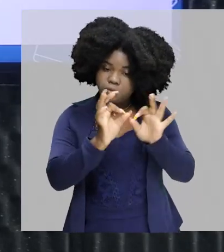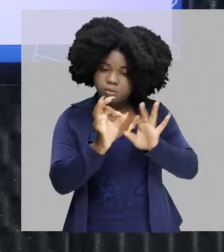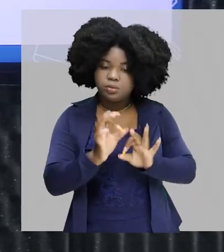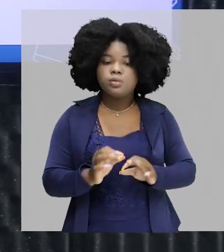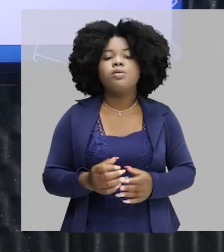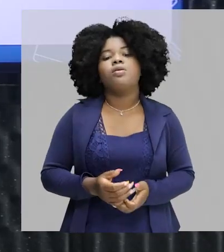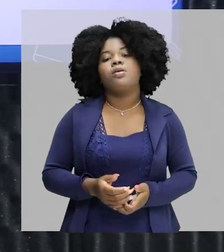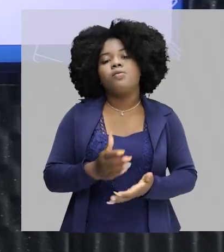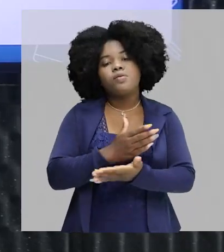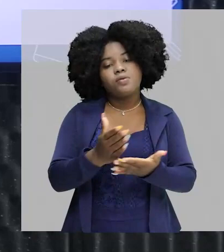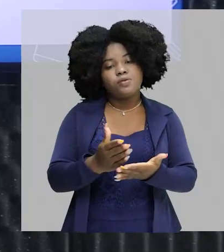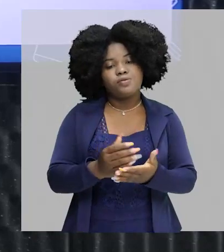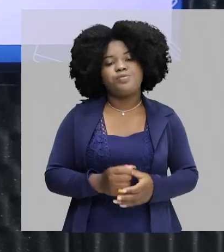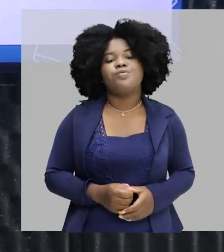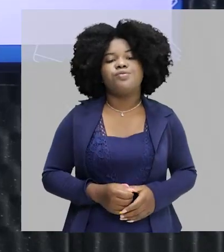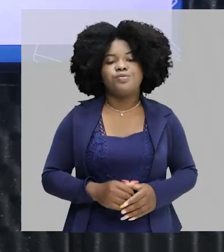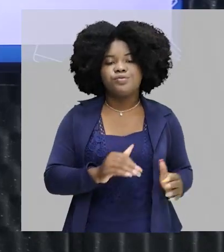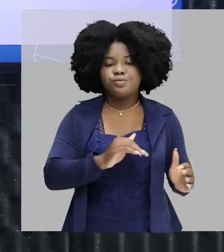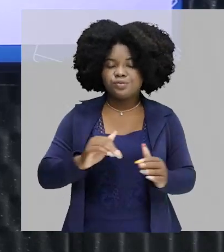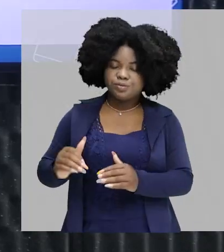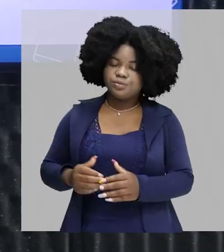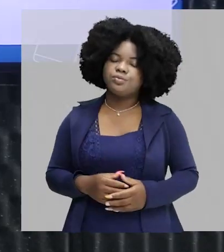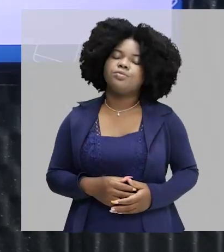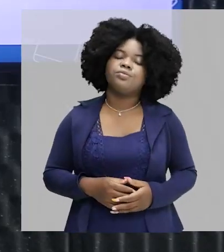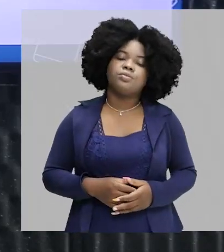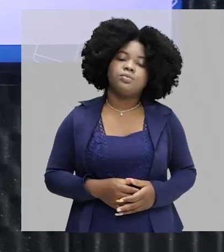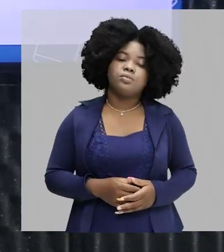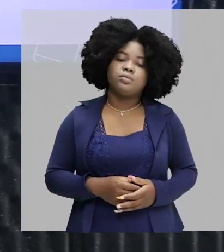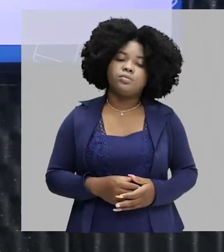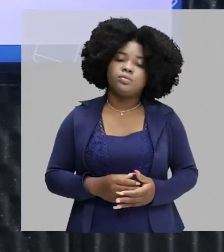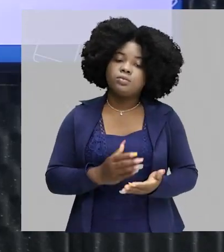nós vamos iniciar. Bom,